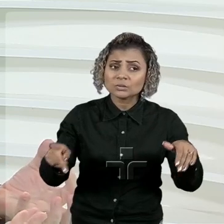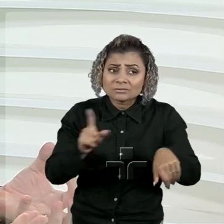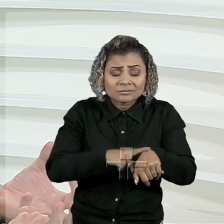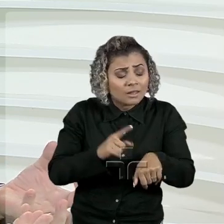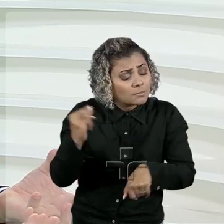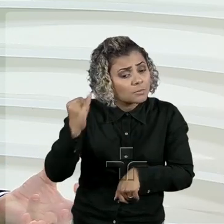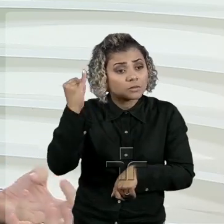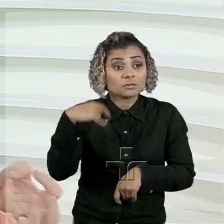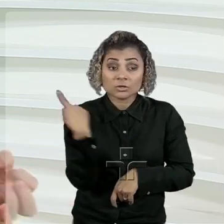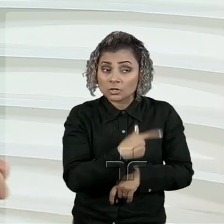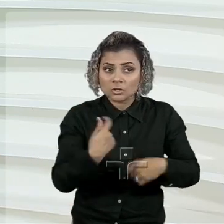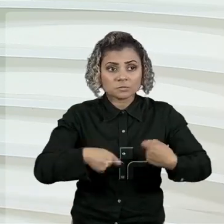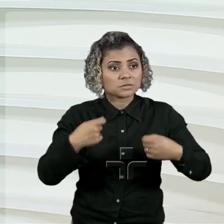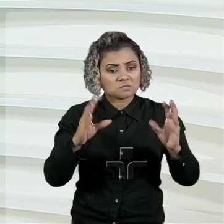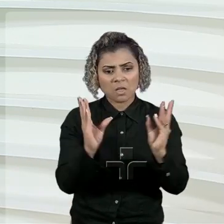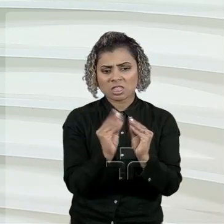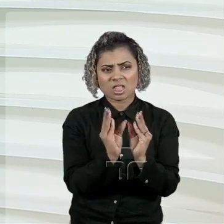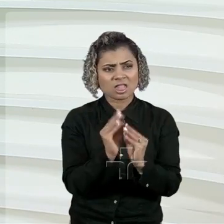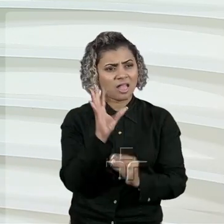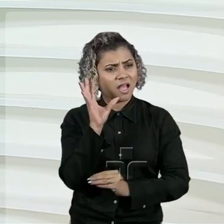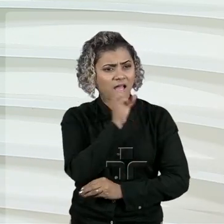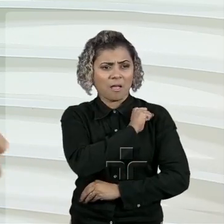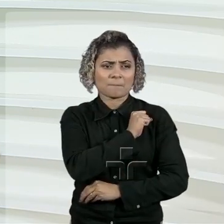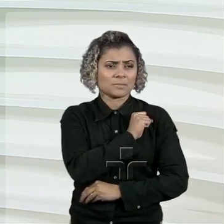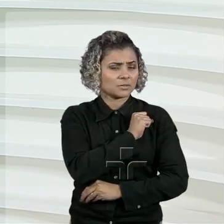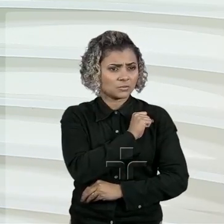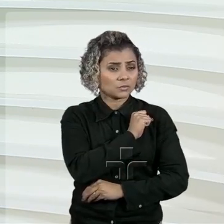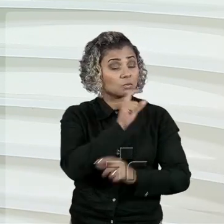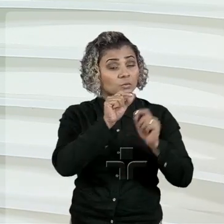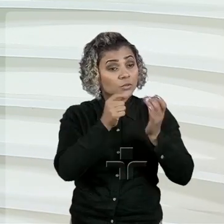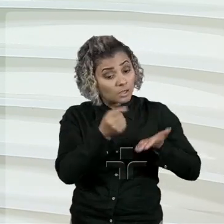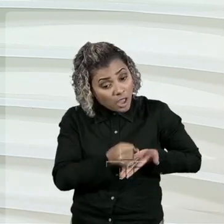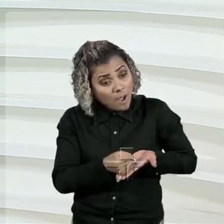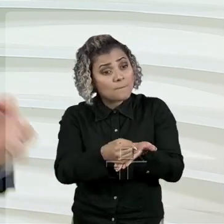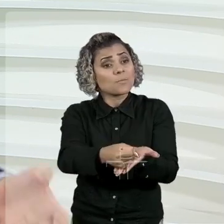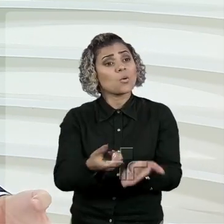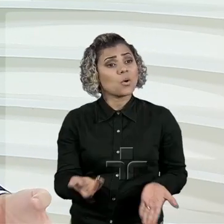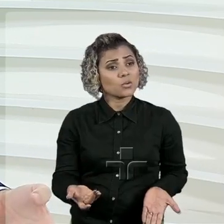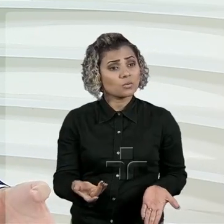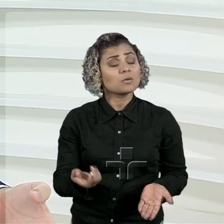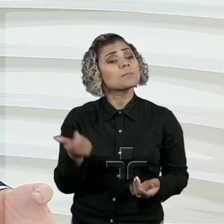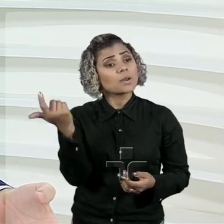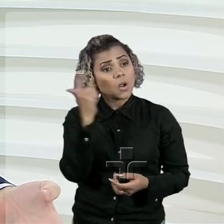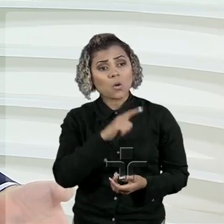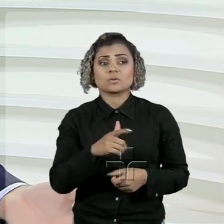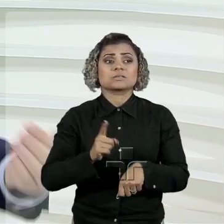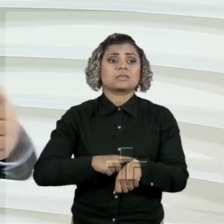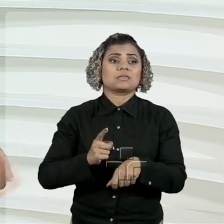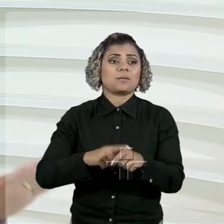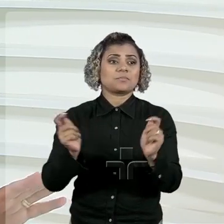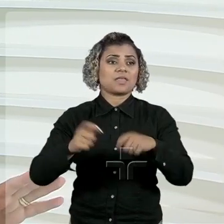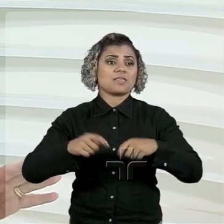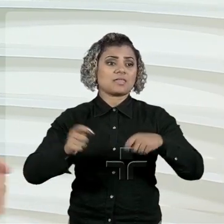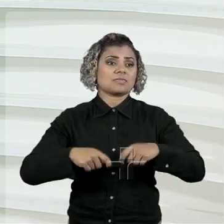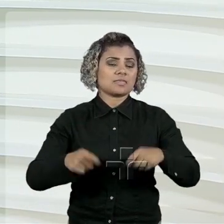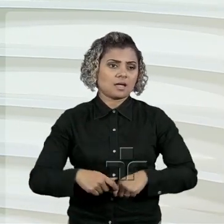secretaria, primeiro, precisamos enxugar essas tarefas, dando o suporte necessário para que ele sobre mais tempo, trazendo inteligência para o processo.